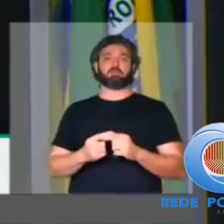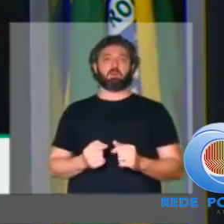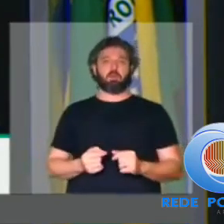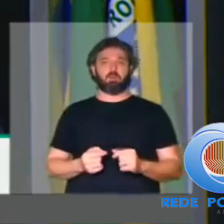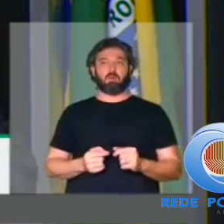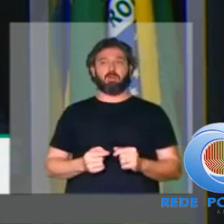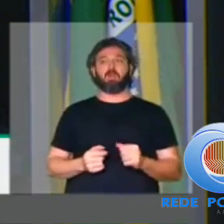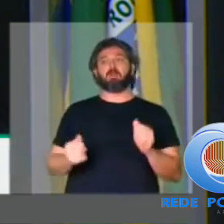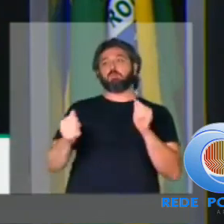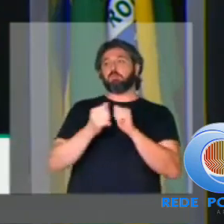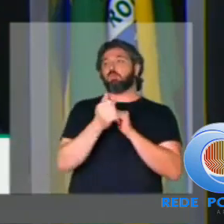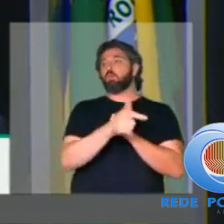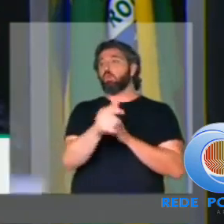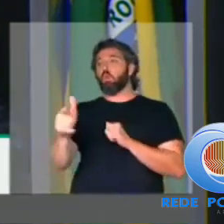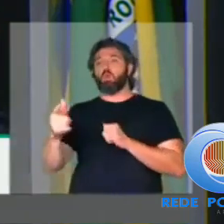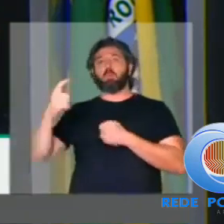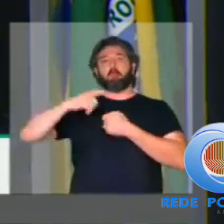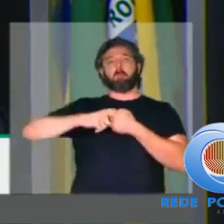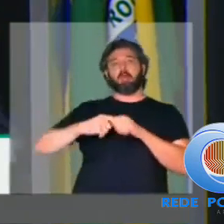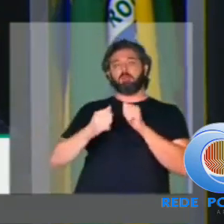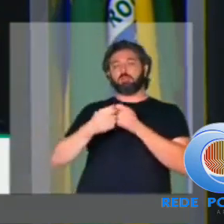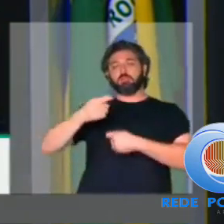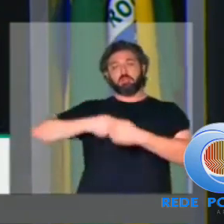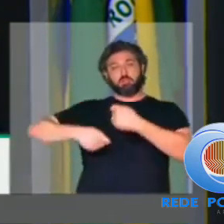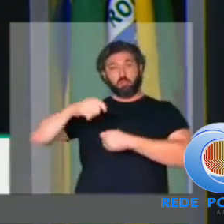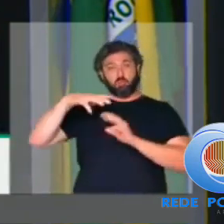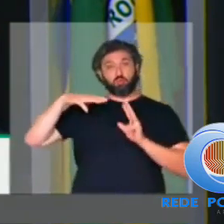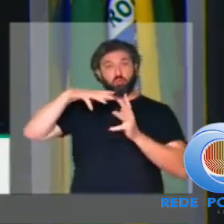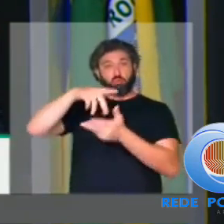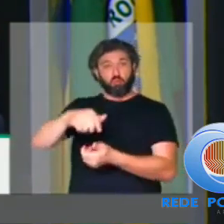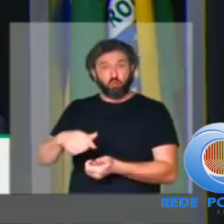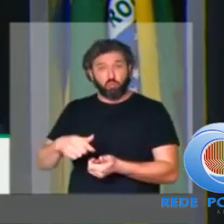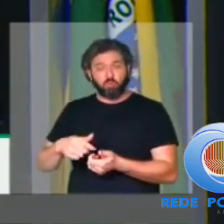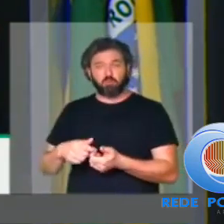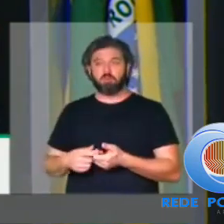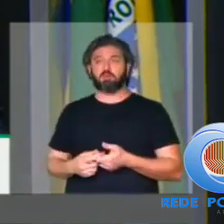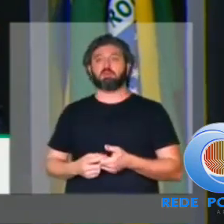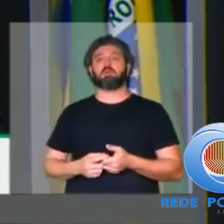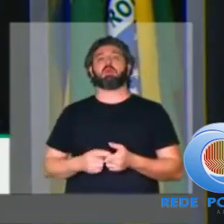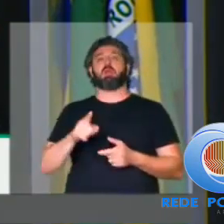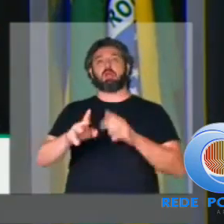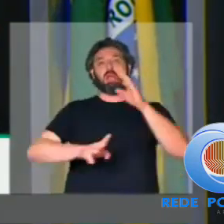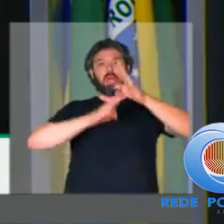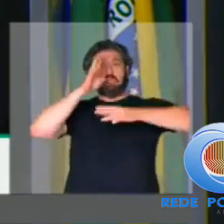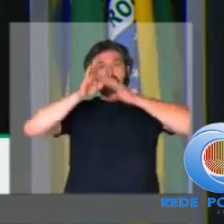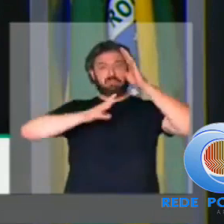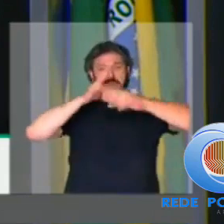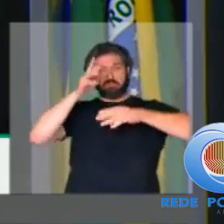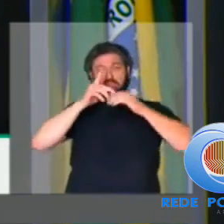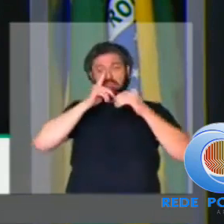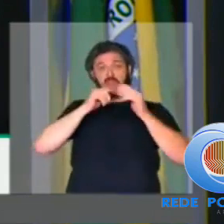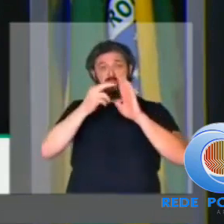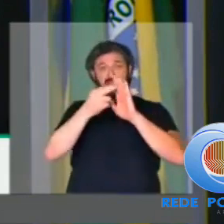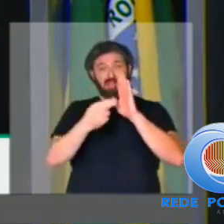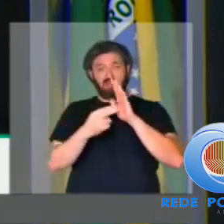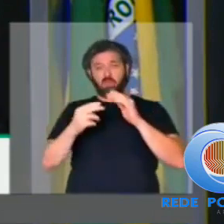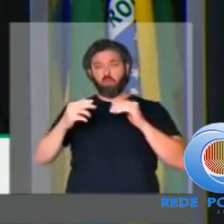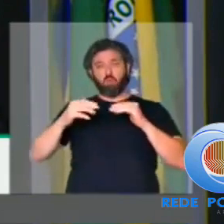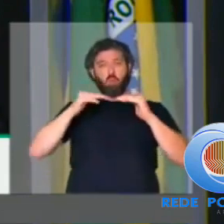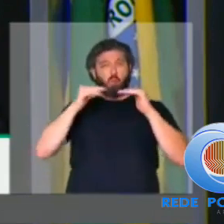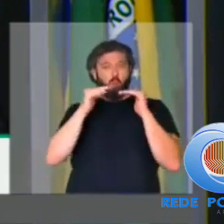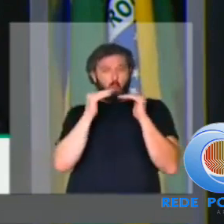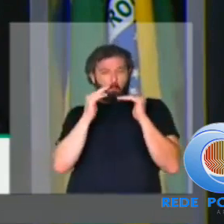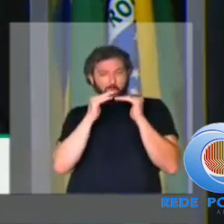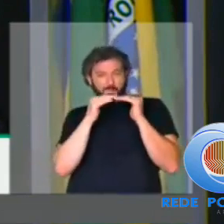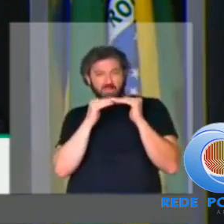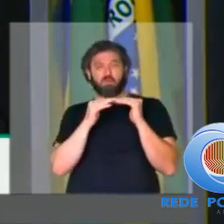com os outros parceiros comerciais mundiais. Essas excessos de regulamentações, quando passa do razoável,